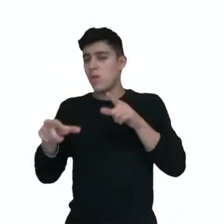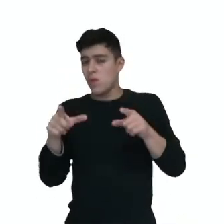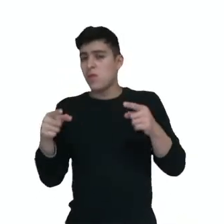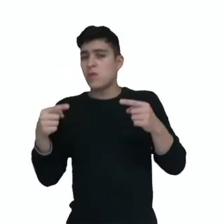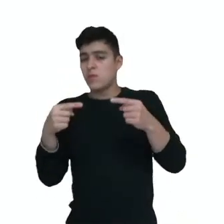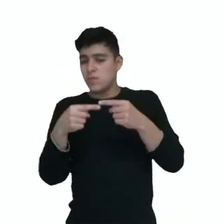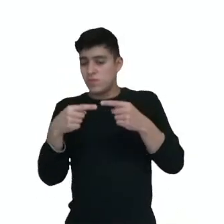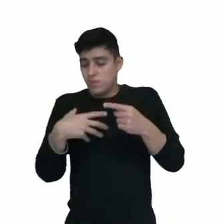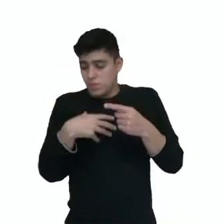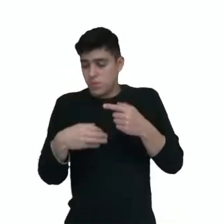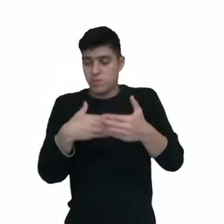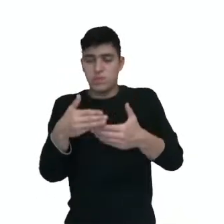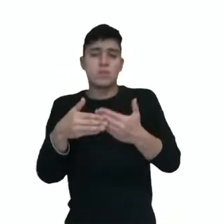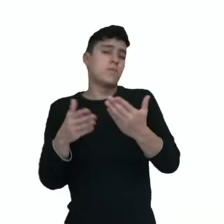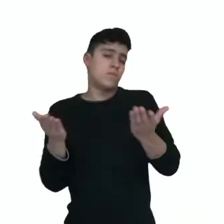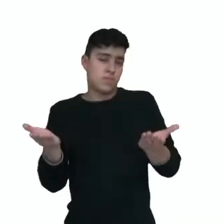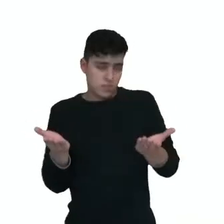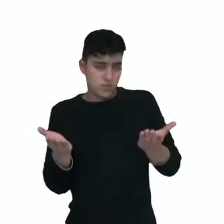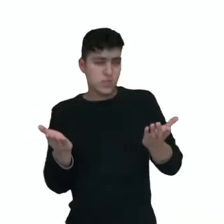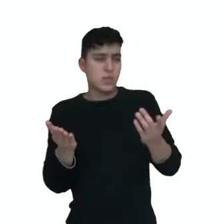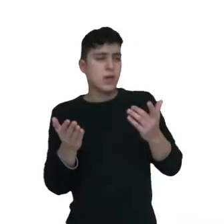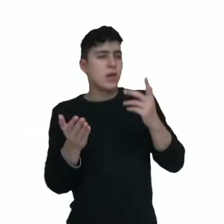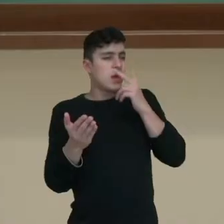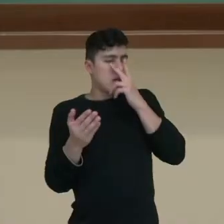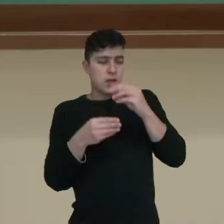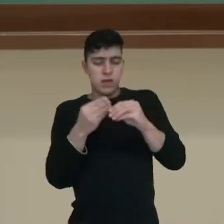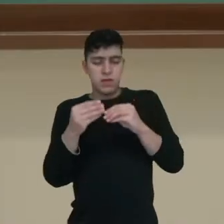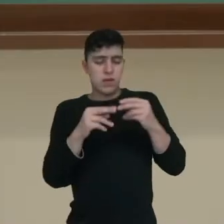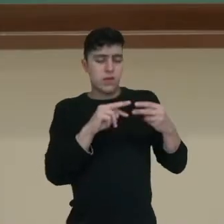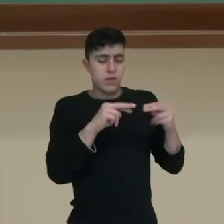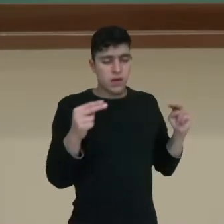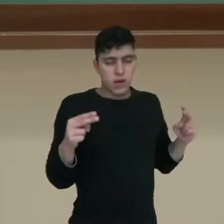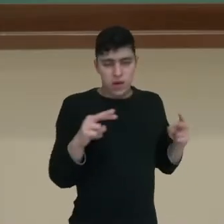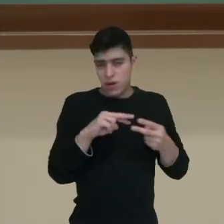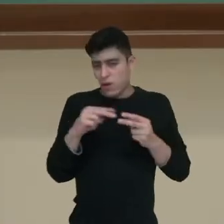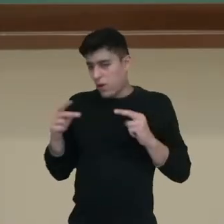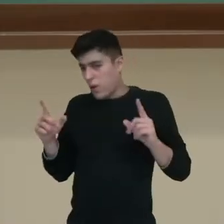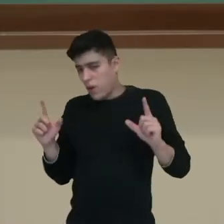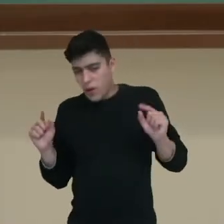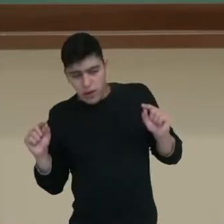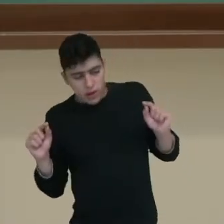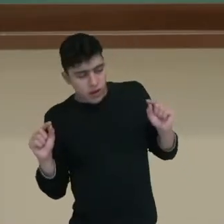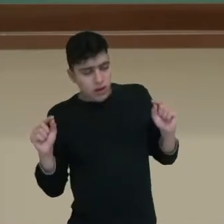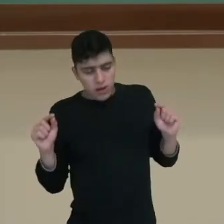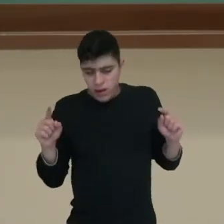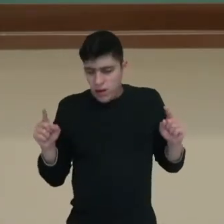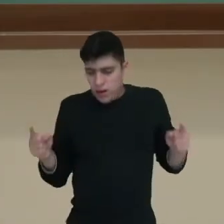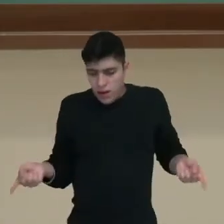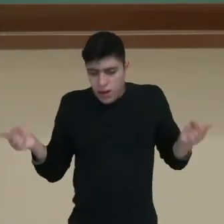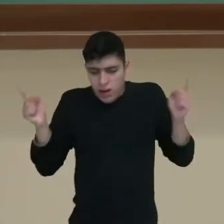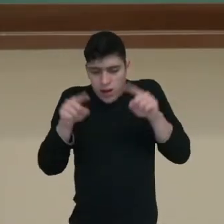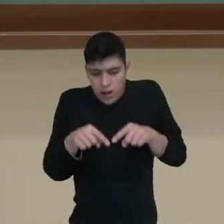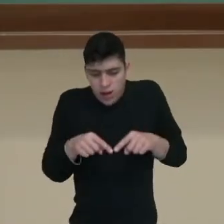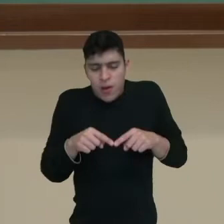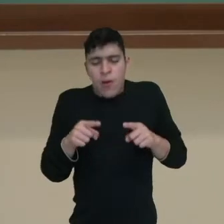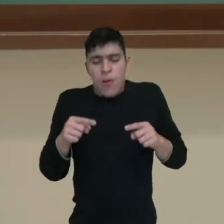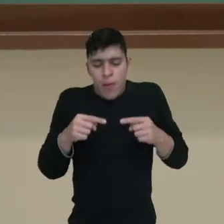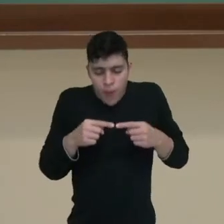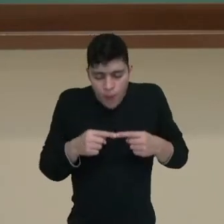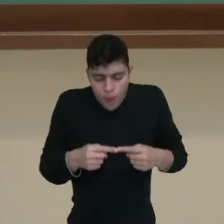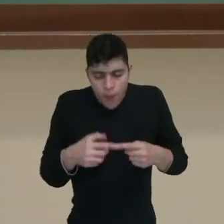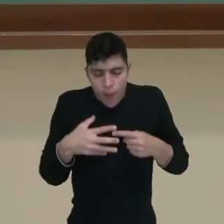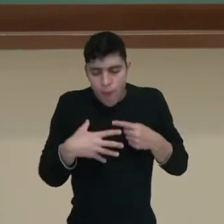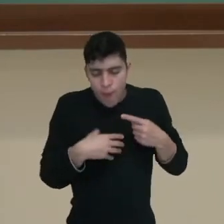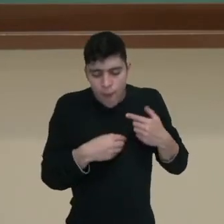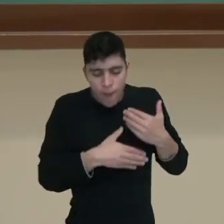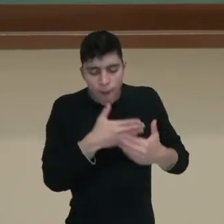denominada conjugação. É quando há aquela mistura do material genético, mas de 2 gerou 2, né? Depois dessa conjugação é que sim, ela